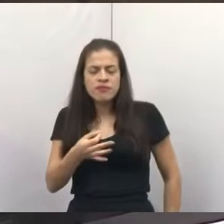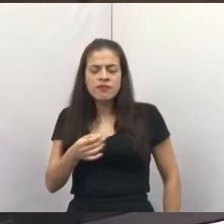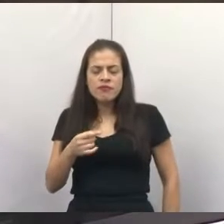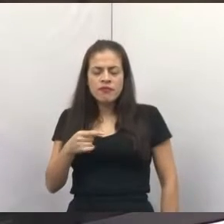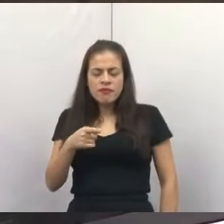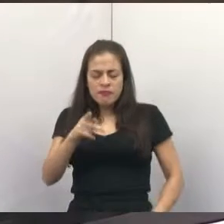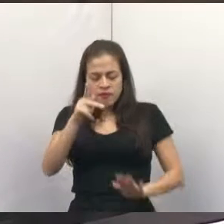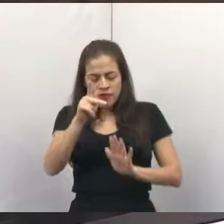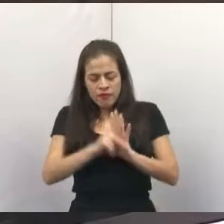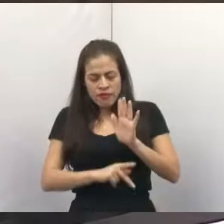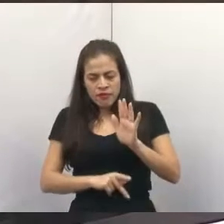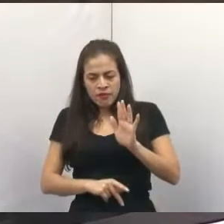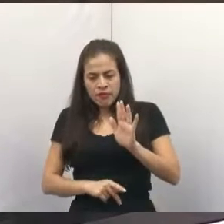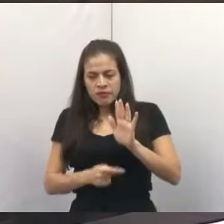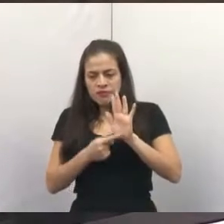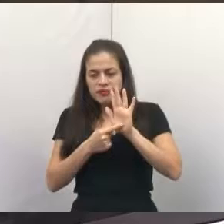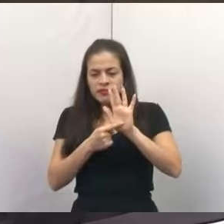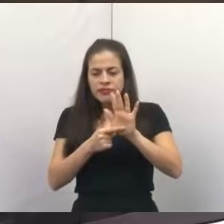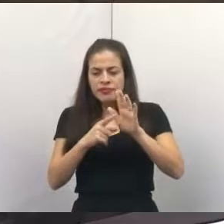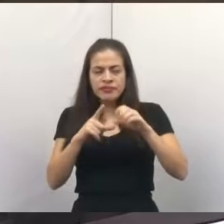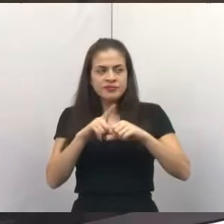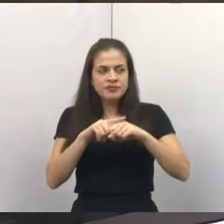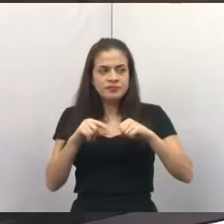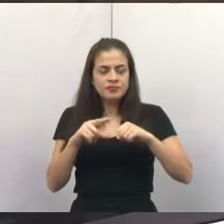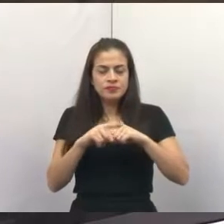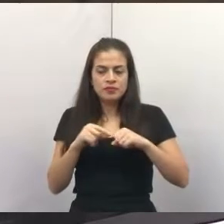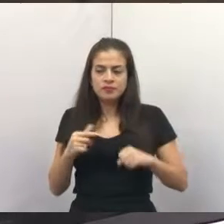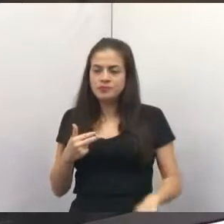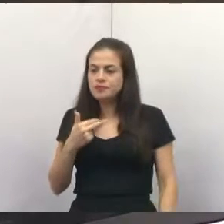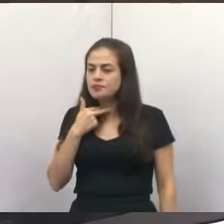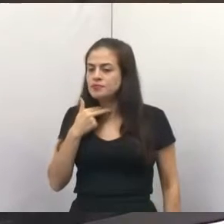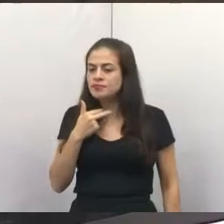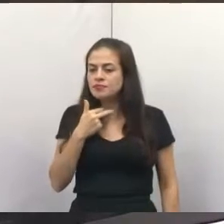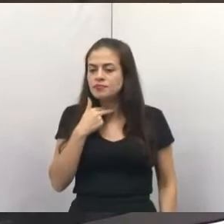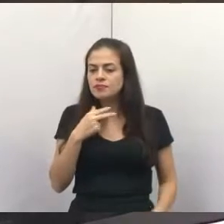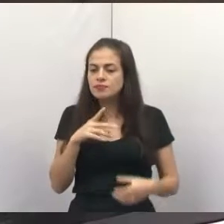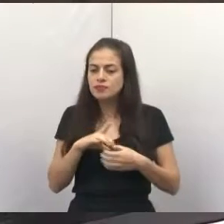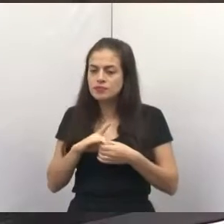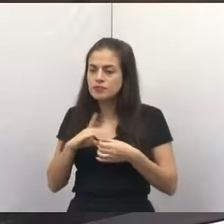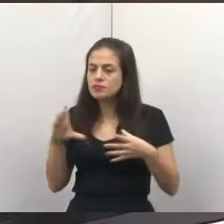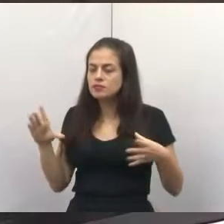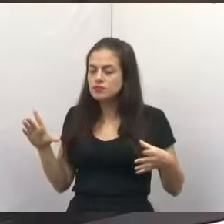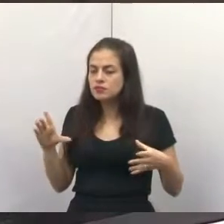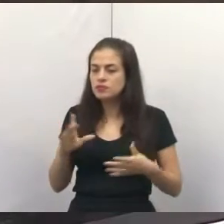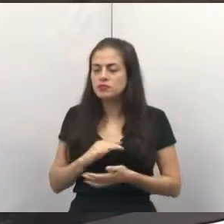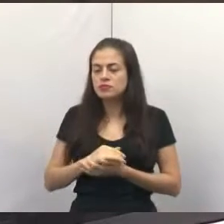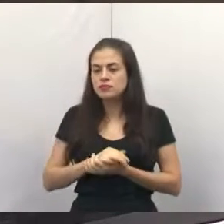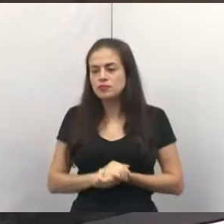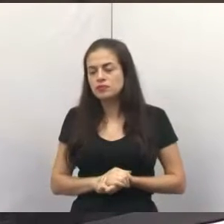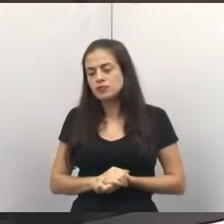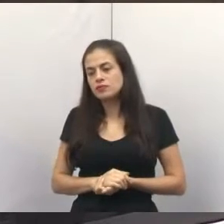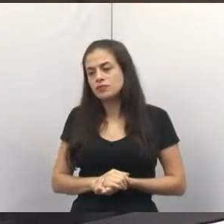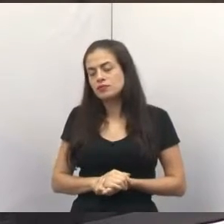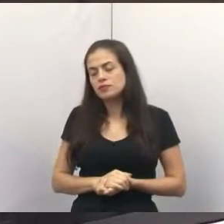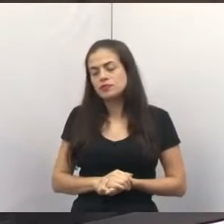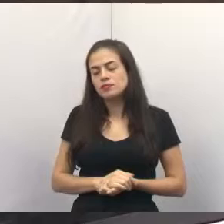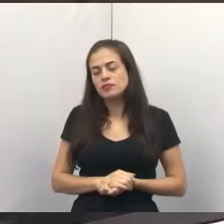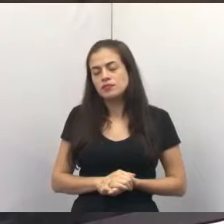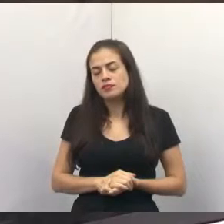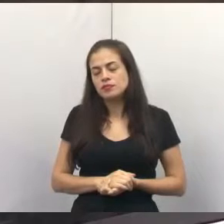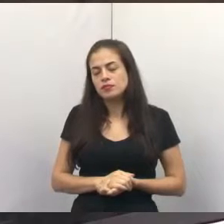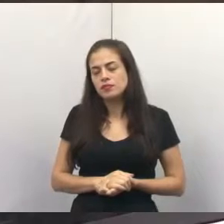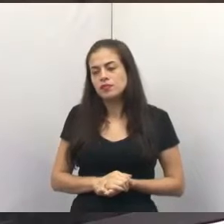ao qual eles estão citando, neste artigo, que não poderão, que não é algo democrático, é sim, mesmo ele sendo